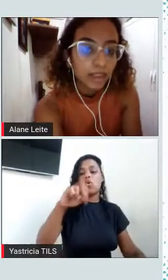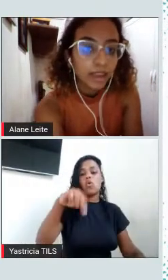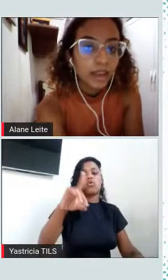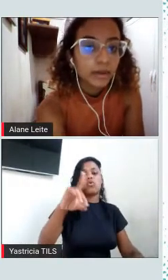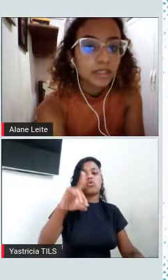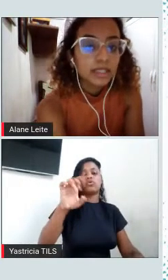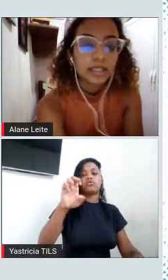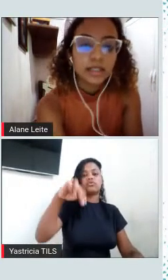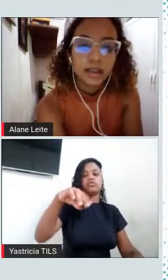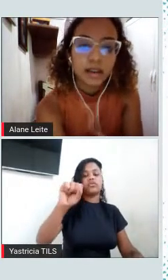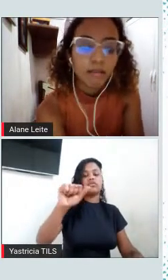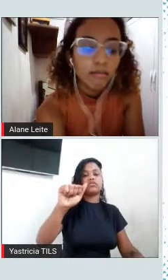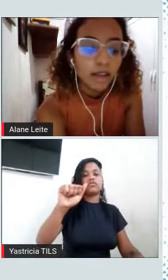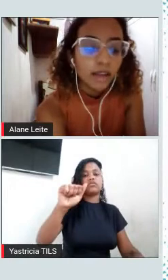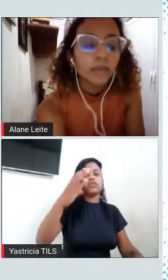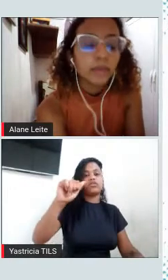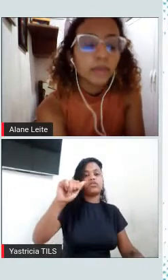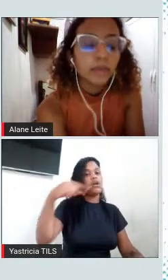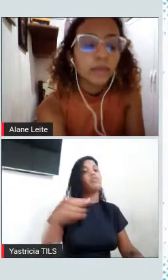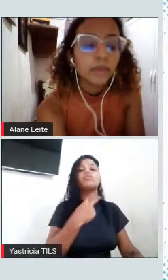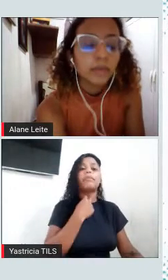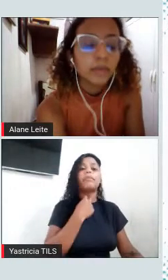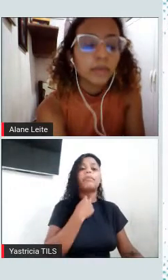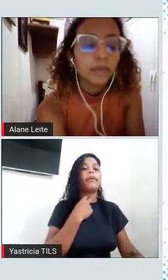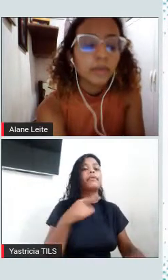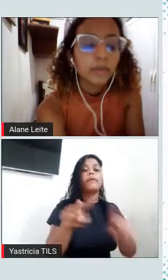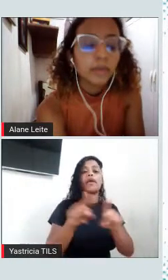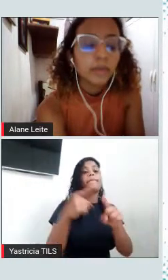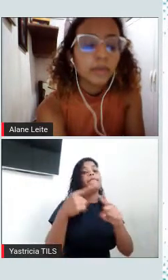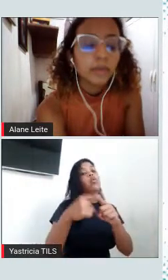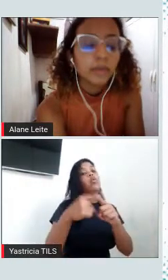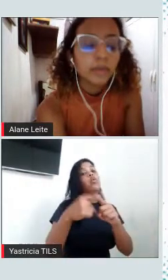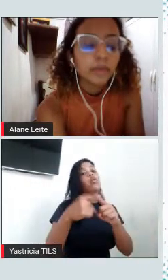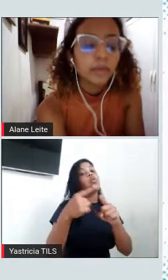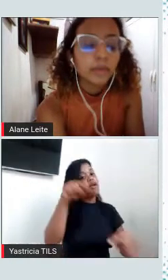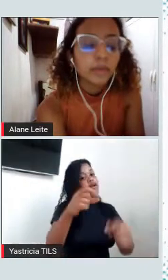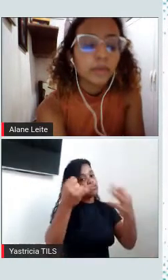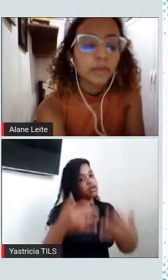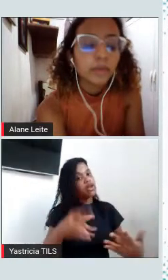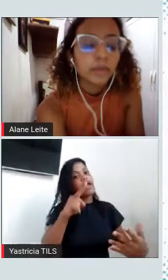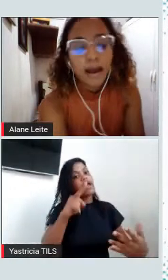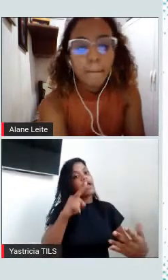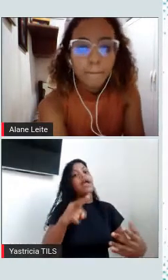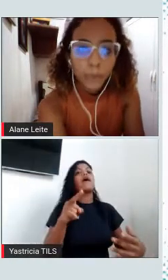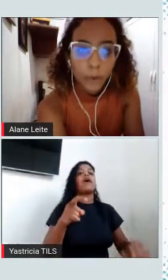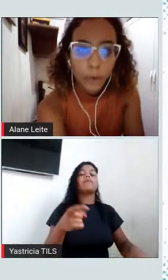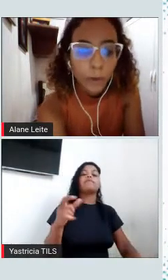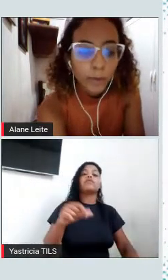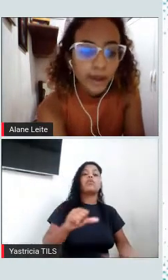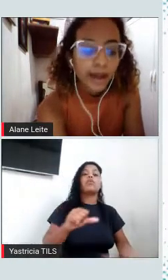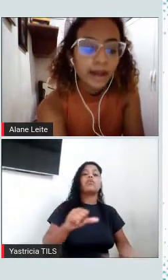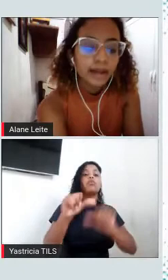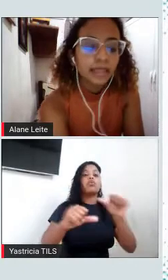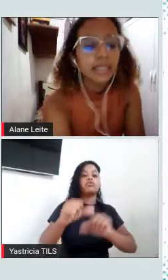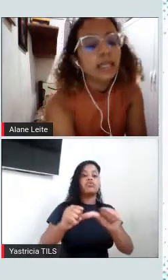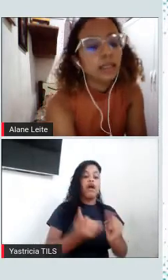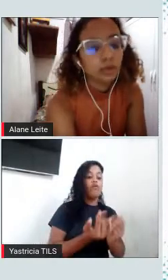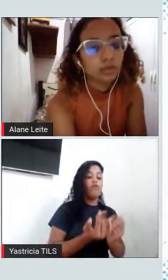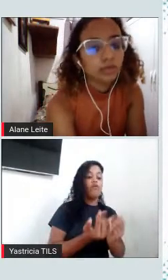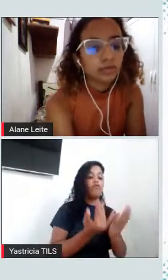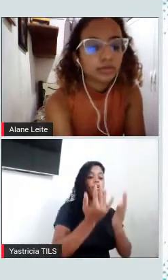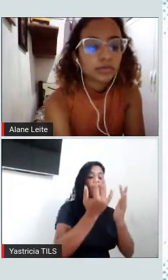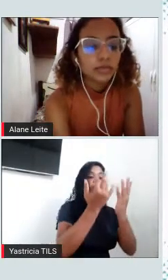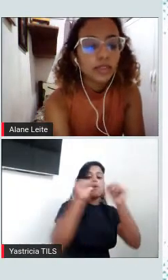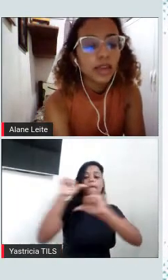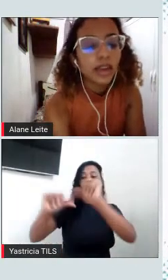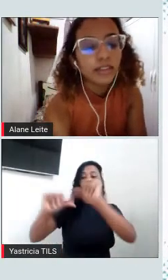porque condensação, como eu disse a vocês, é passando do estado de vapor para